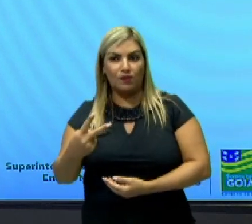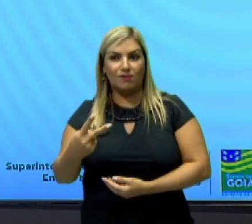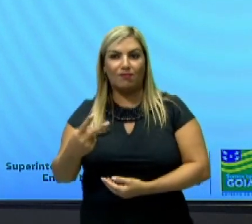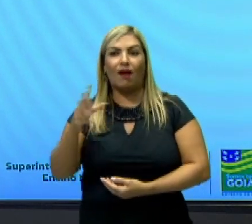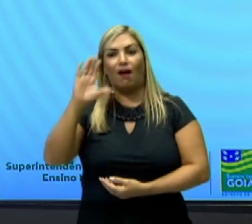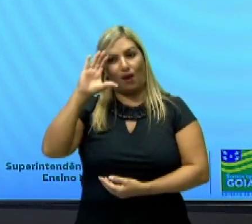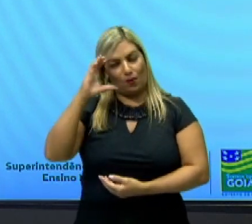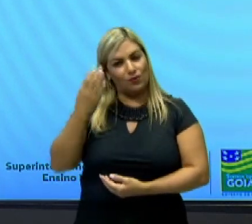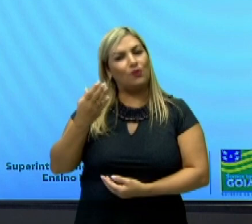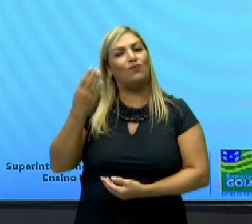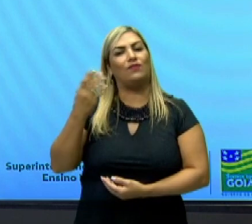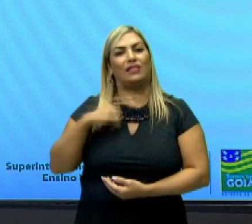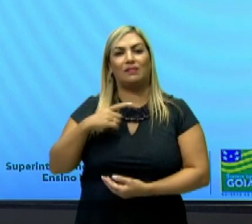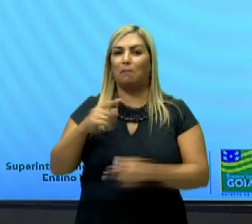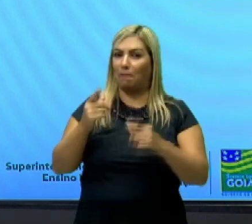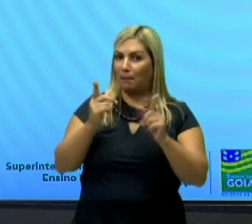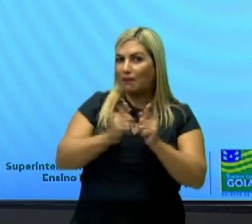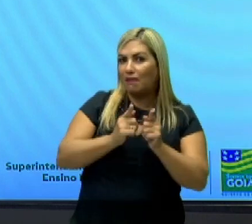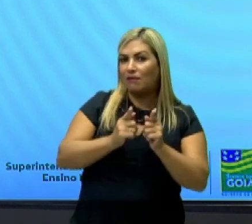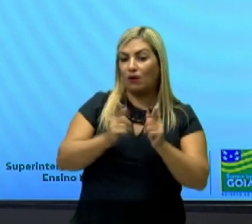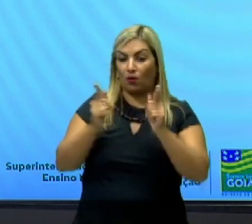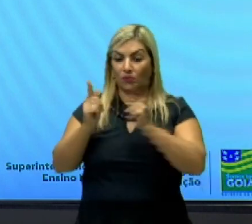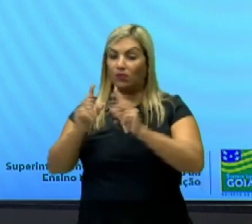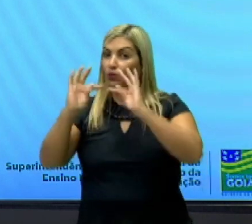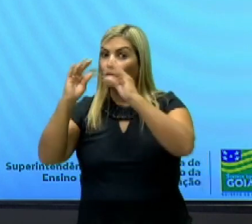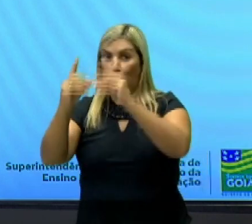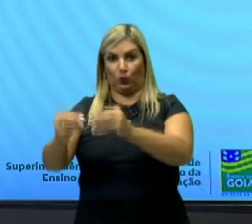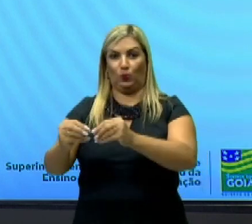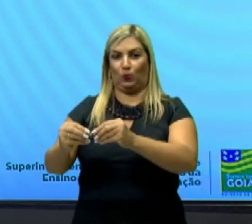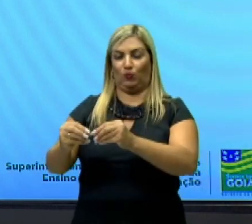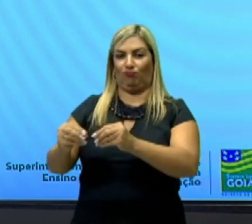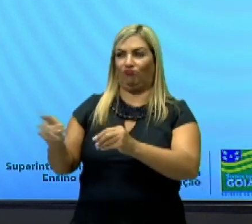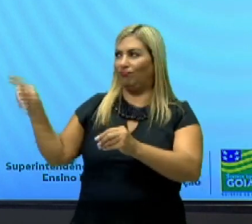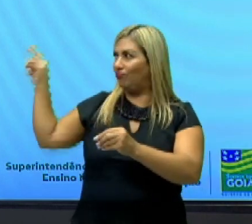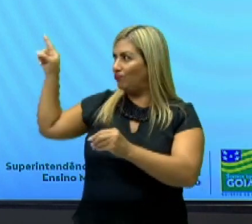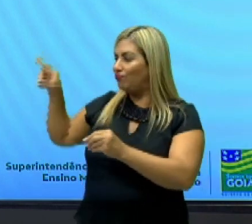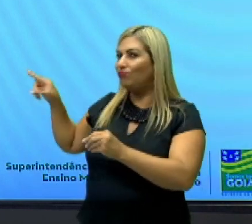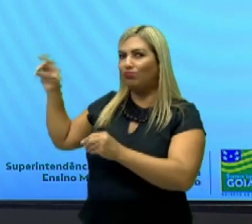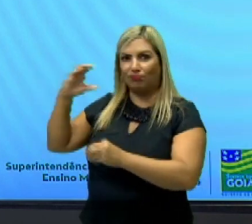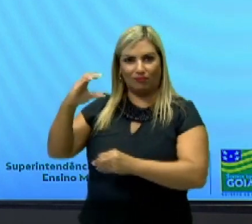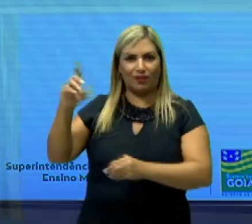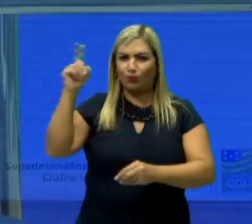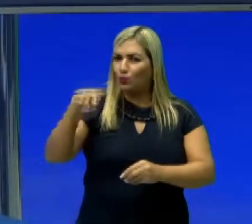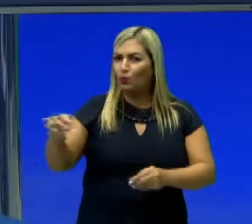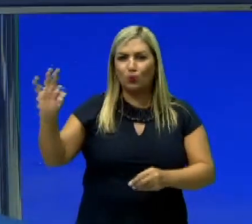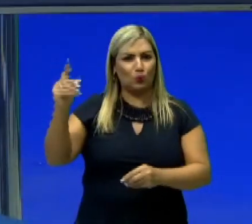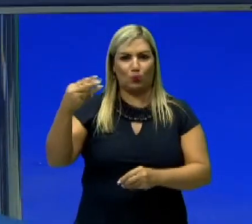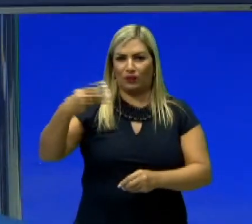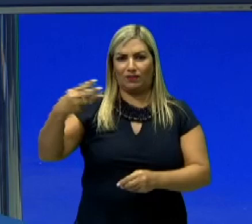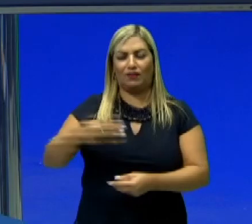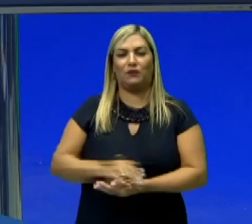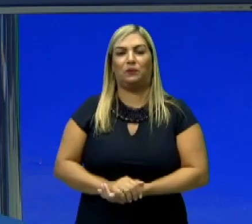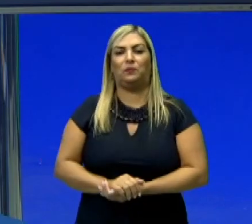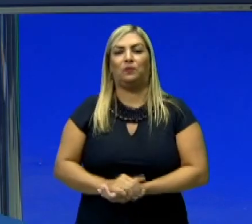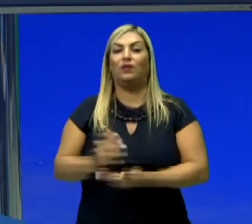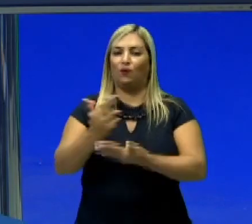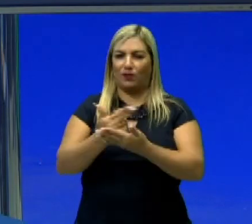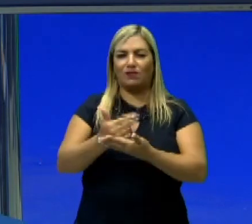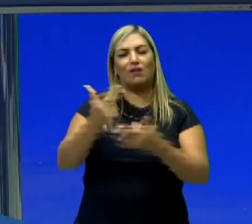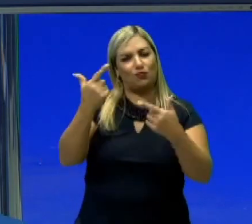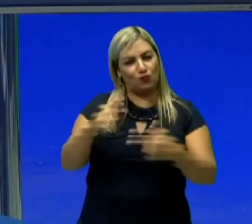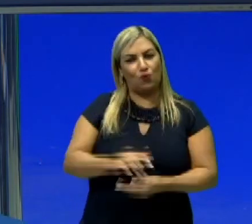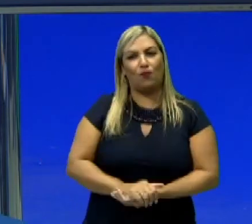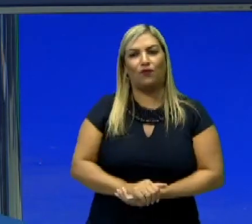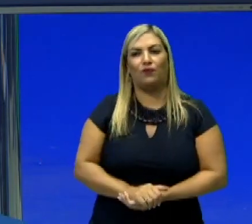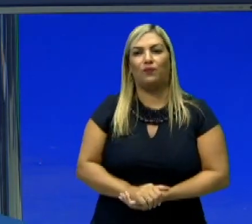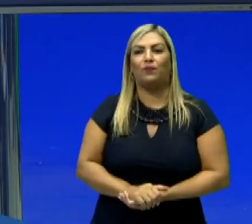esse pedaço aqui só, mas eu tenho que resolver o circuito todo. Então eu tenho que envolver essa outra resistência. Então eu vou desenhar novamente esses